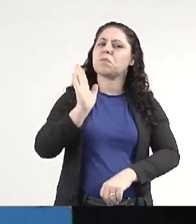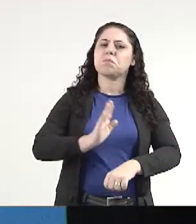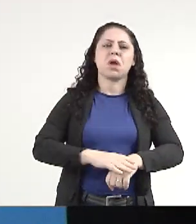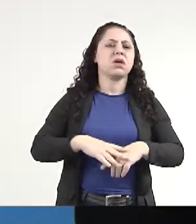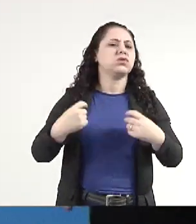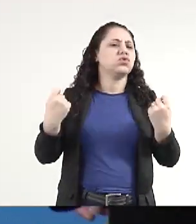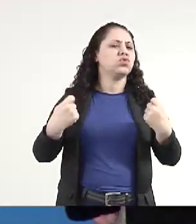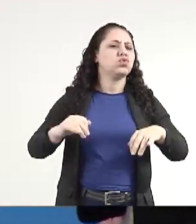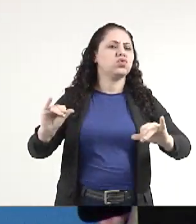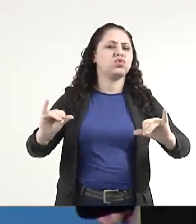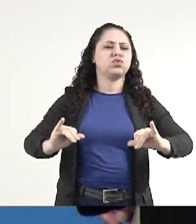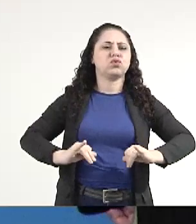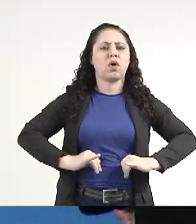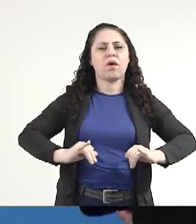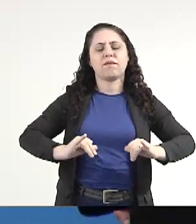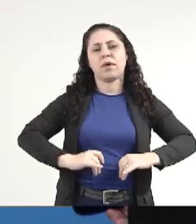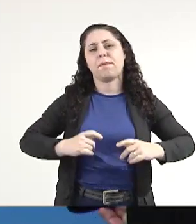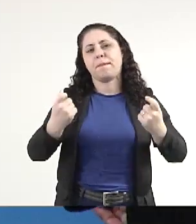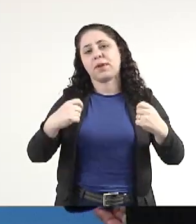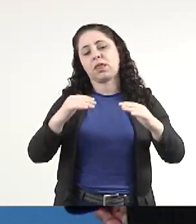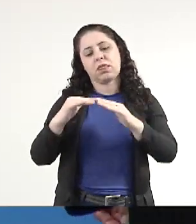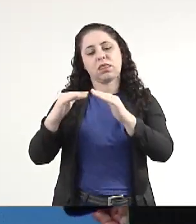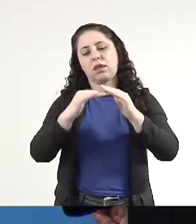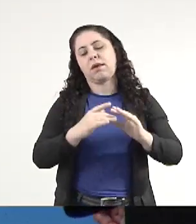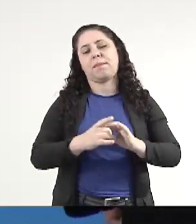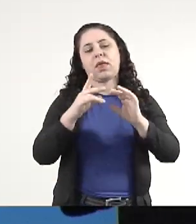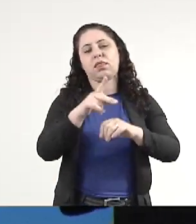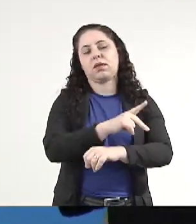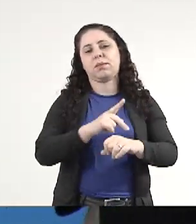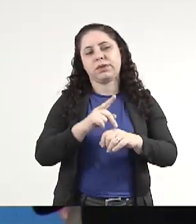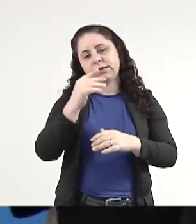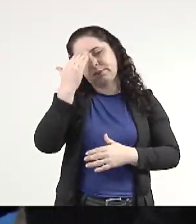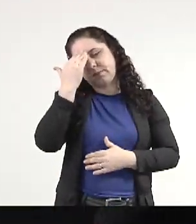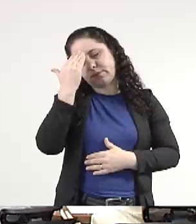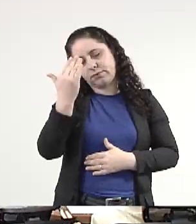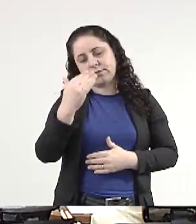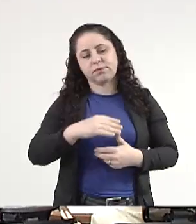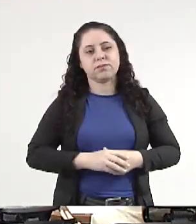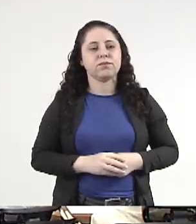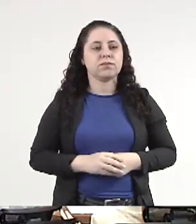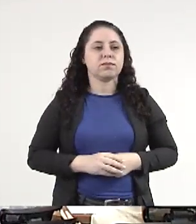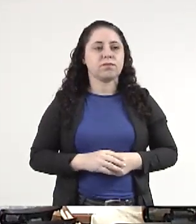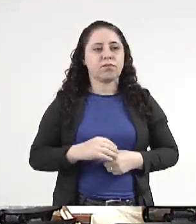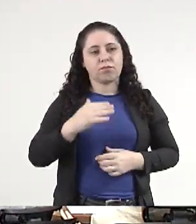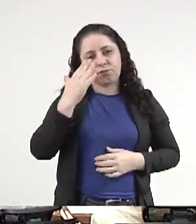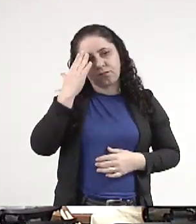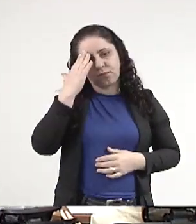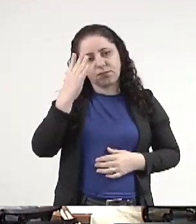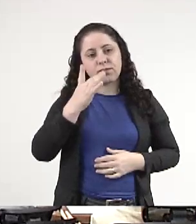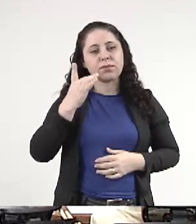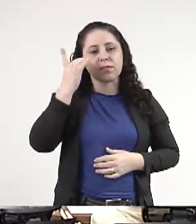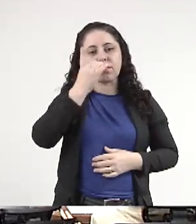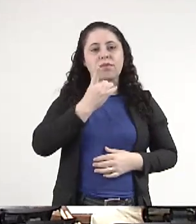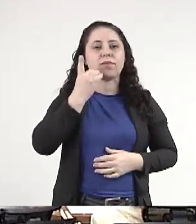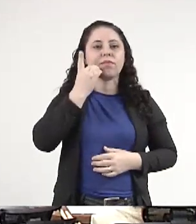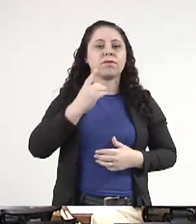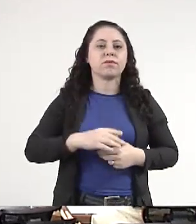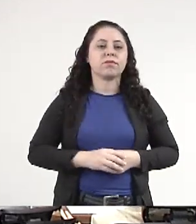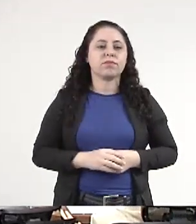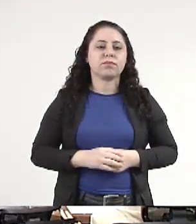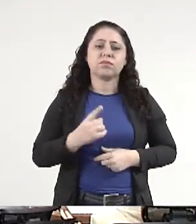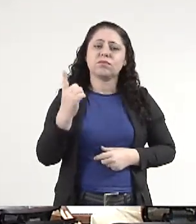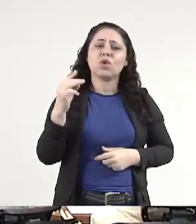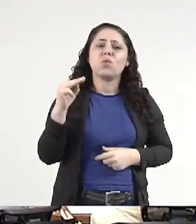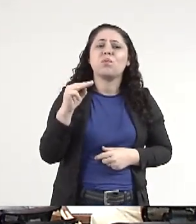mais precisa, que mais depende da democracia no país. Obrigada. Agradeço, deputada Gleice Jane. Um